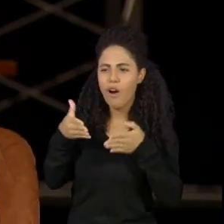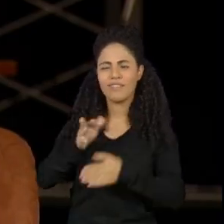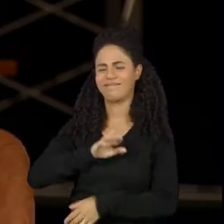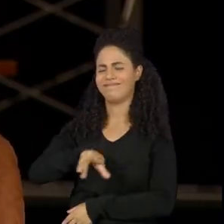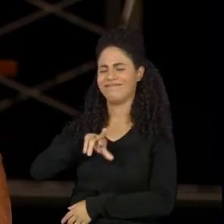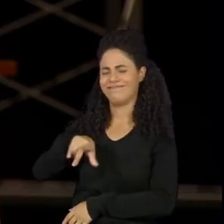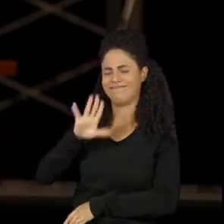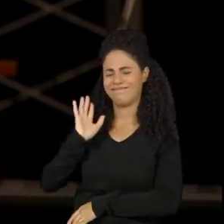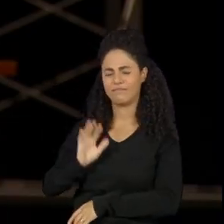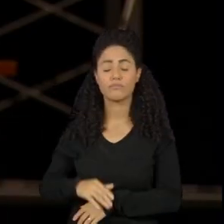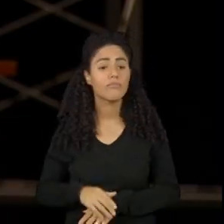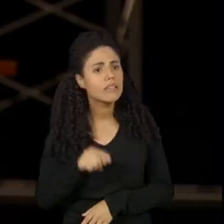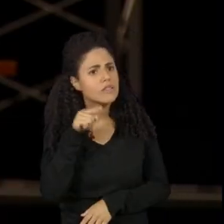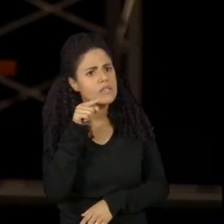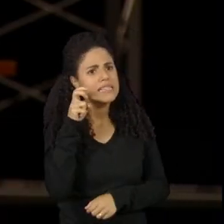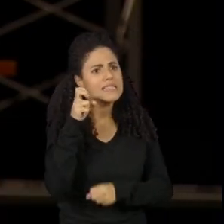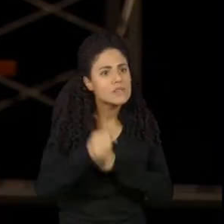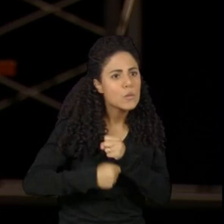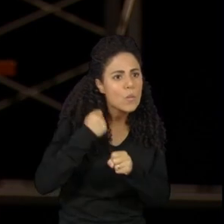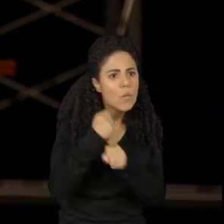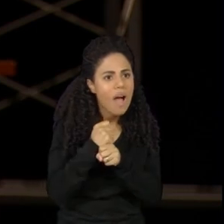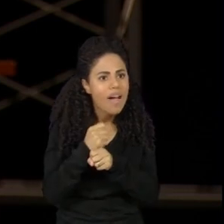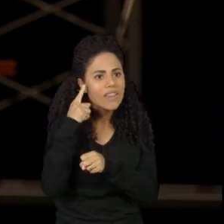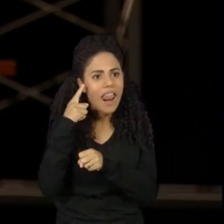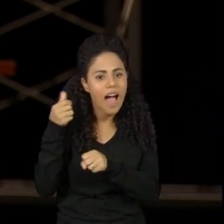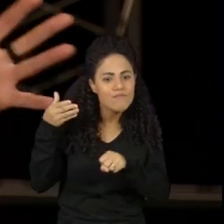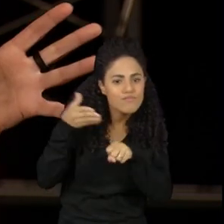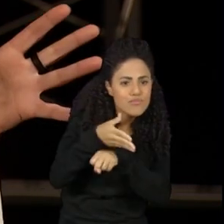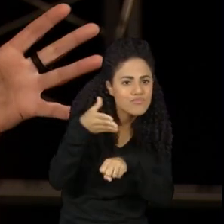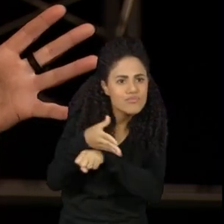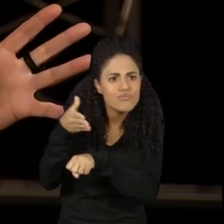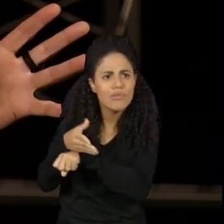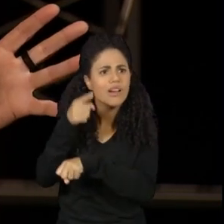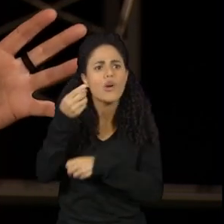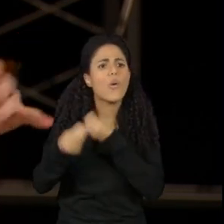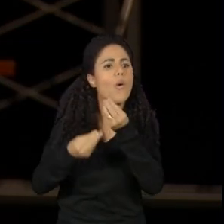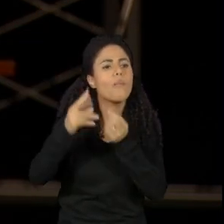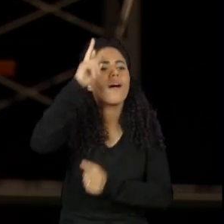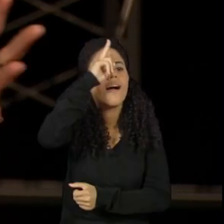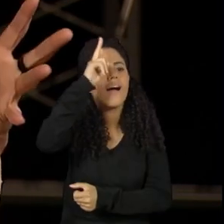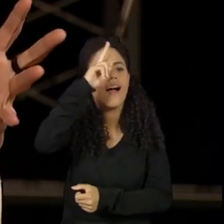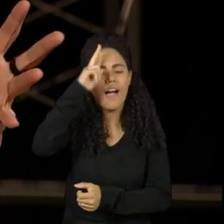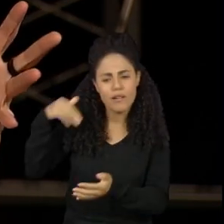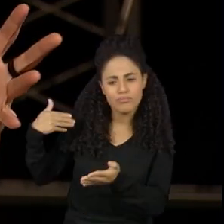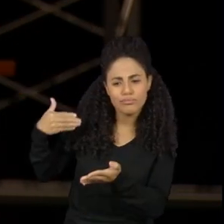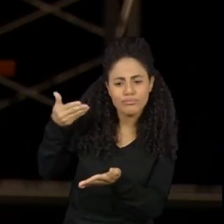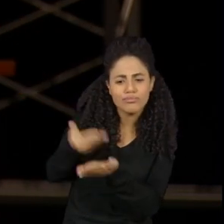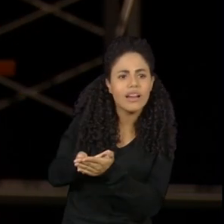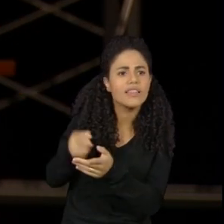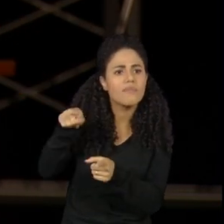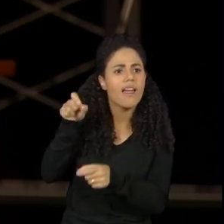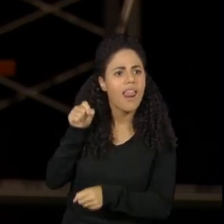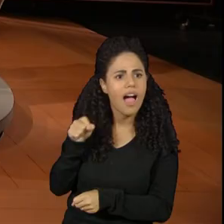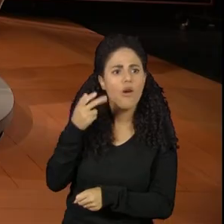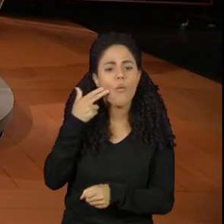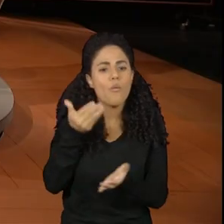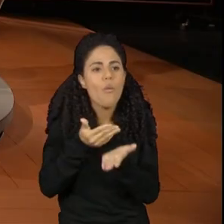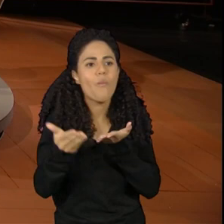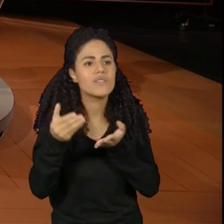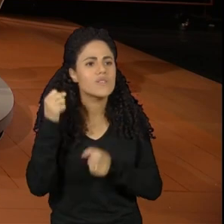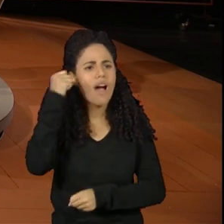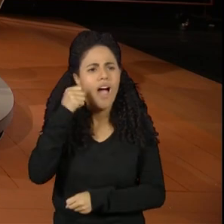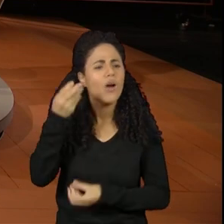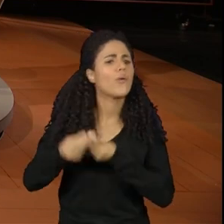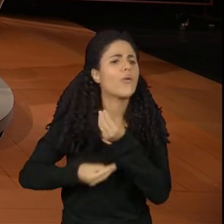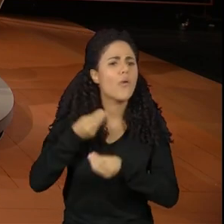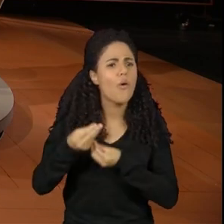você passou 5 anos em seminários, né? E parece que a história de se internar no seminário foi sua, né? Foi. Como é que